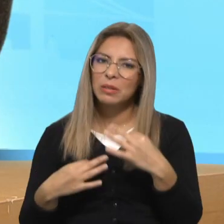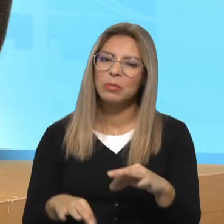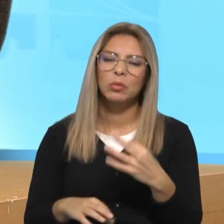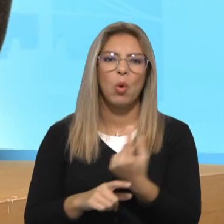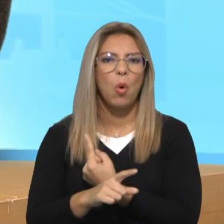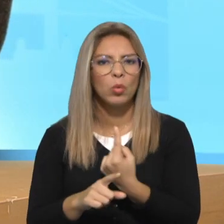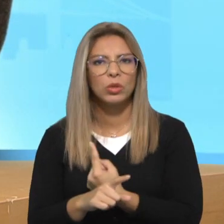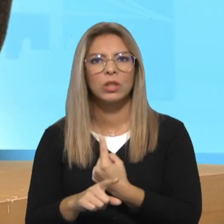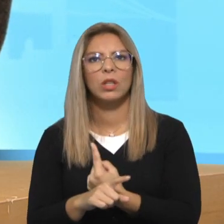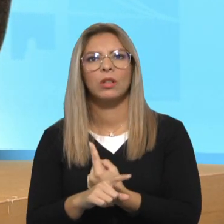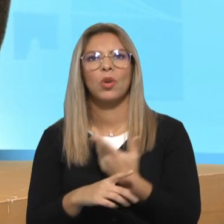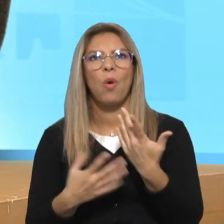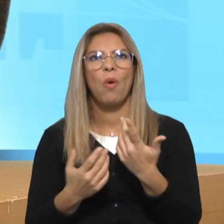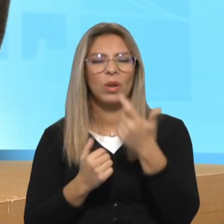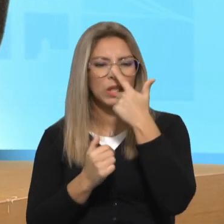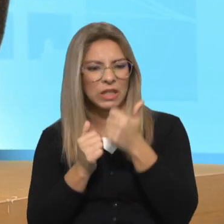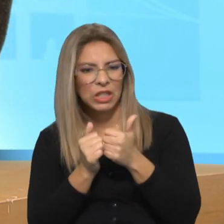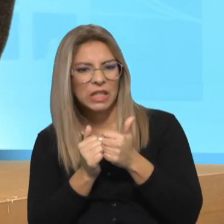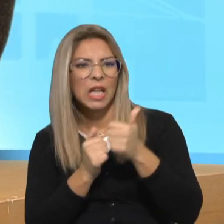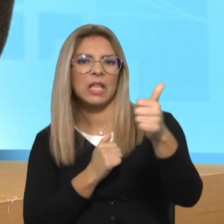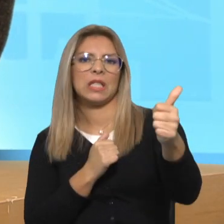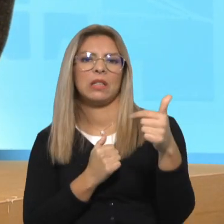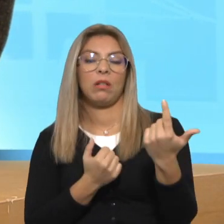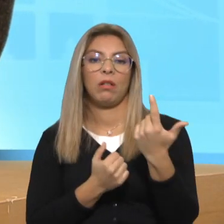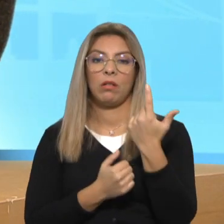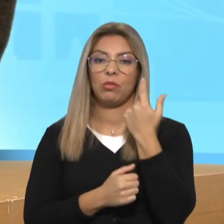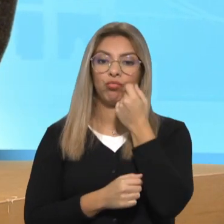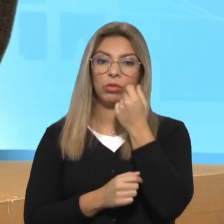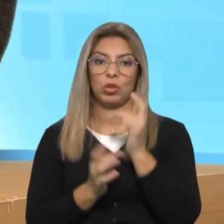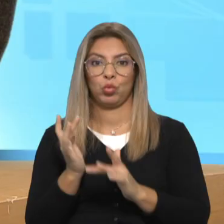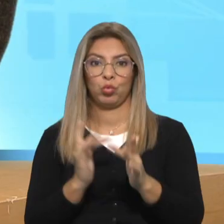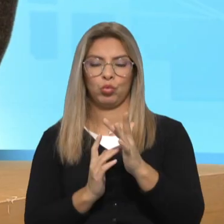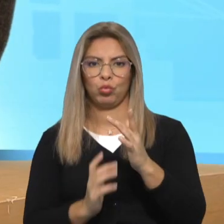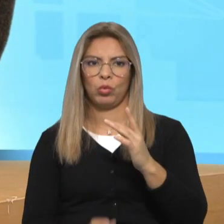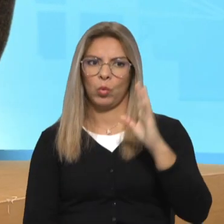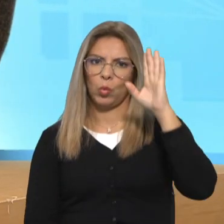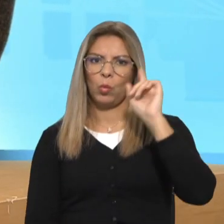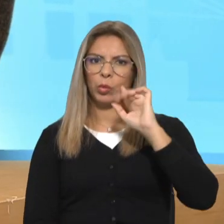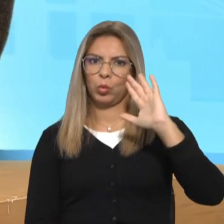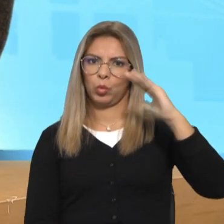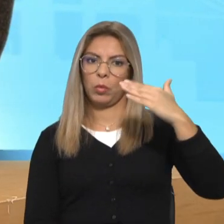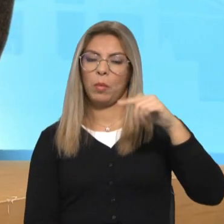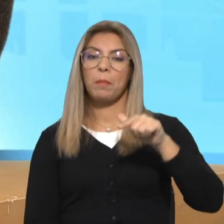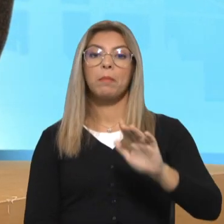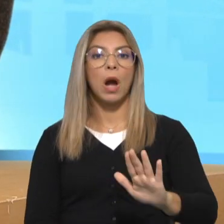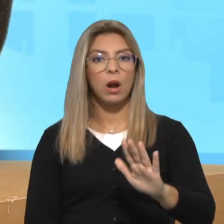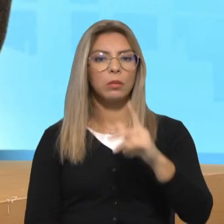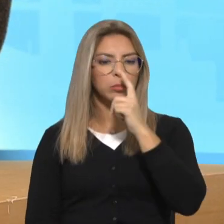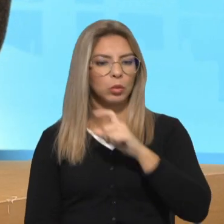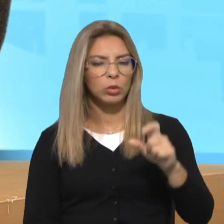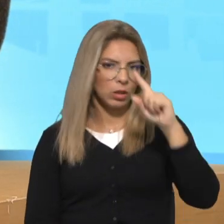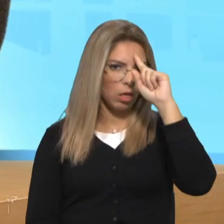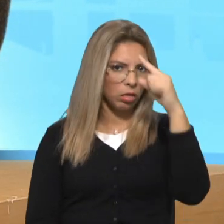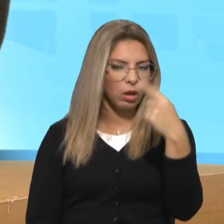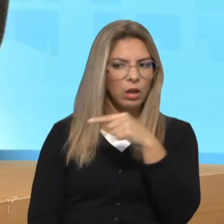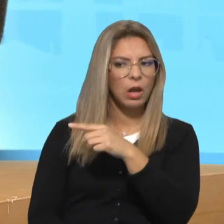enfim, estas distâncias, mesmo se de facto Jesus era o mestre, e todos sabiam que era o mestre, mas era o amigo, era o companheiro, não é? E de